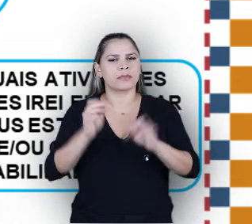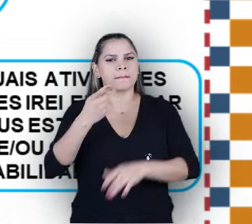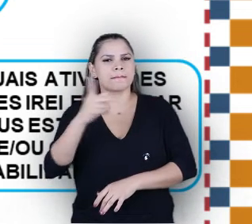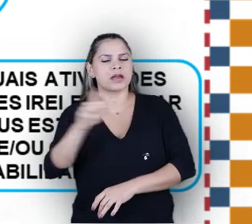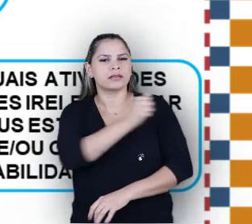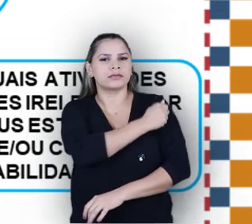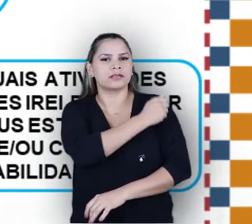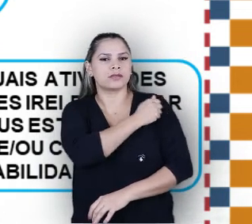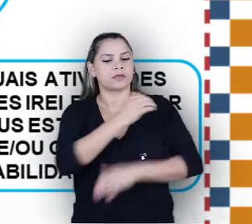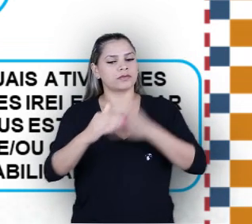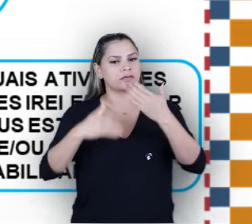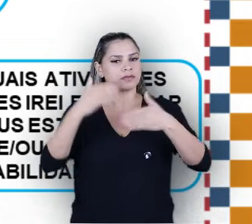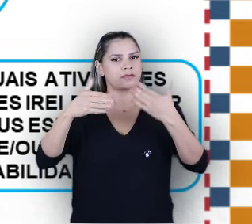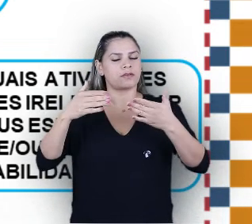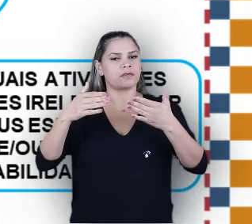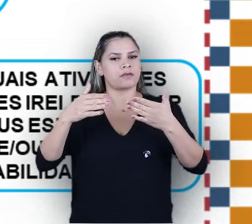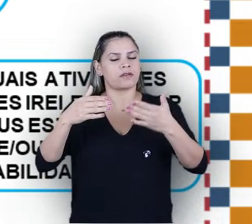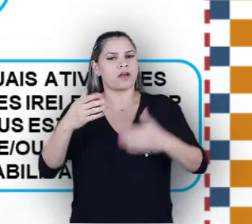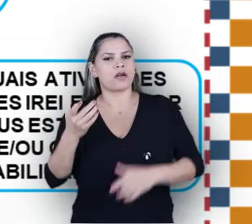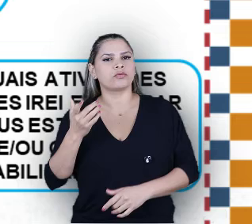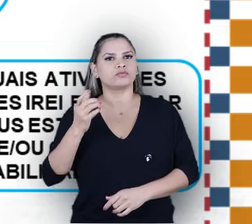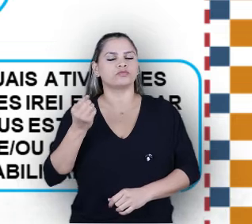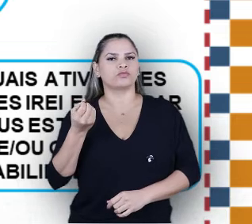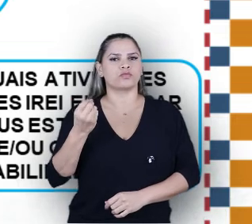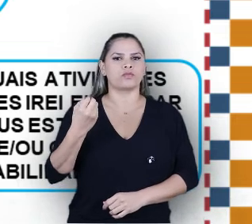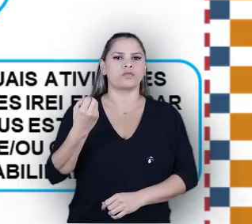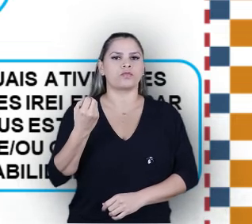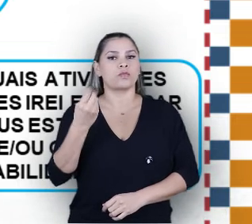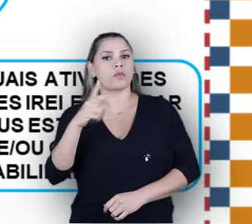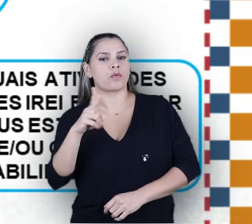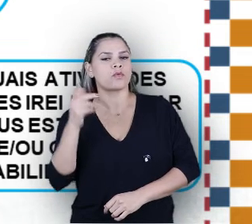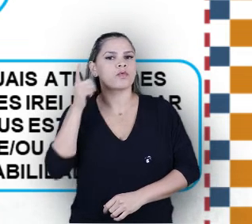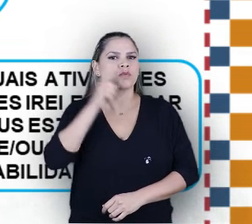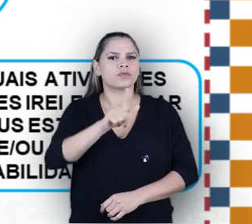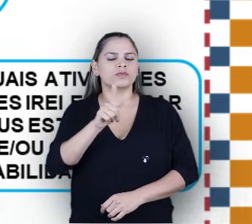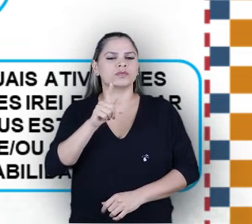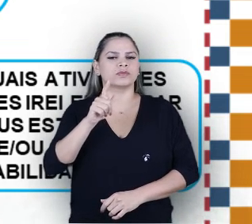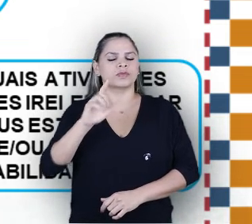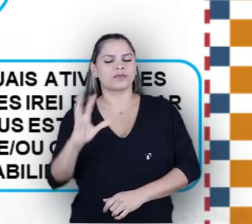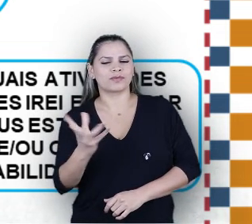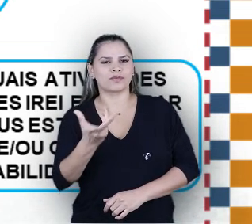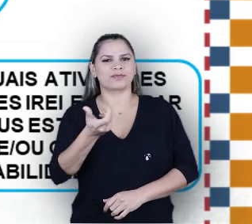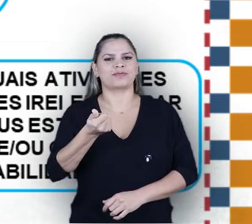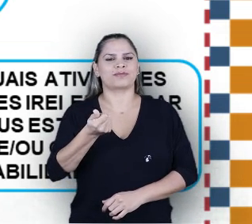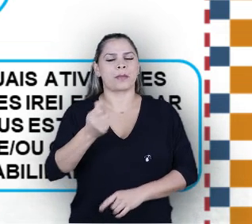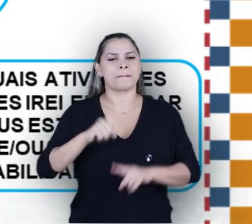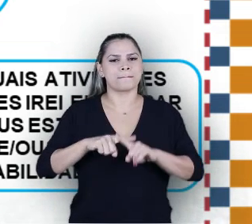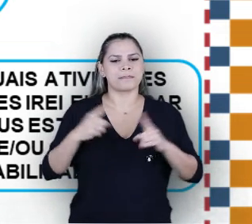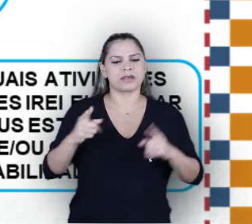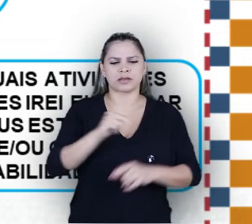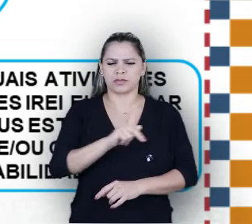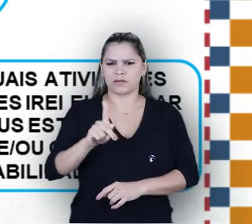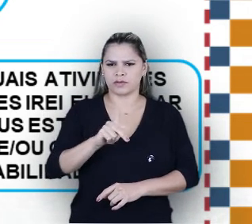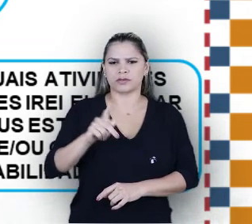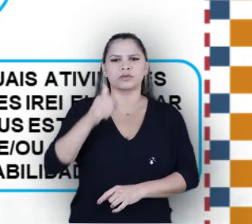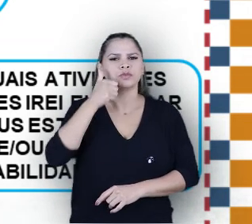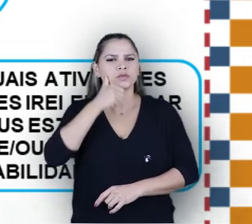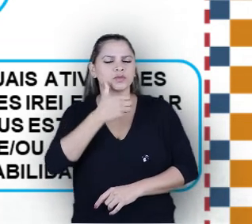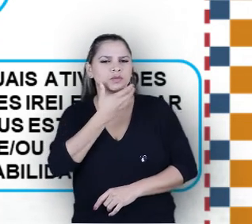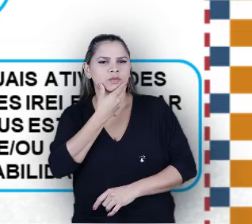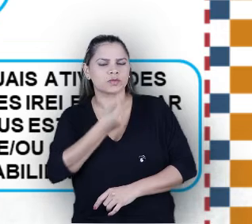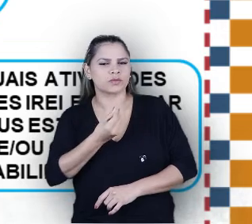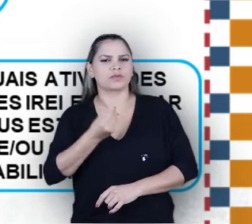nesse processo nós temos dois sujeitos. Um deles é você e você é o curador